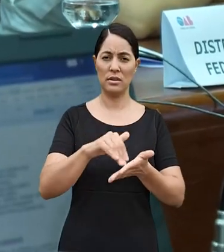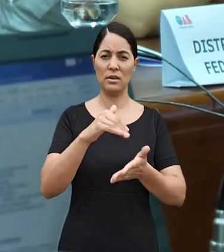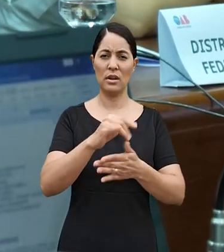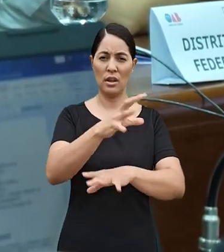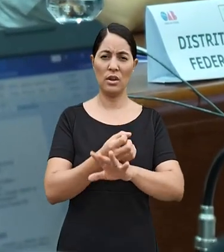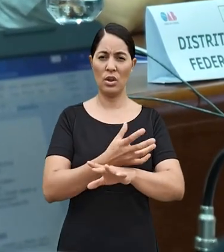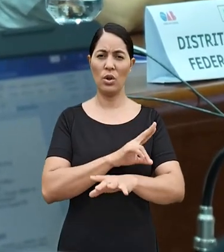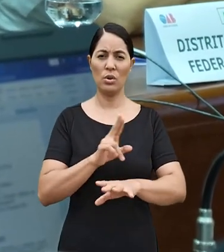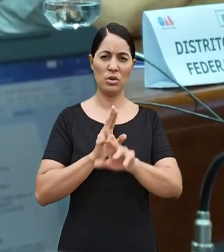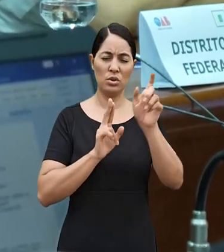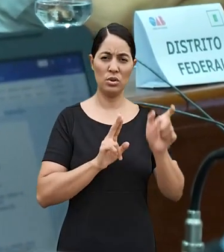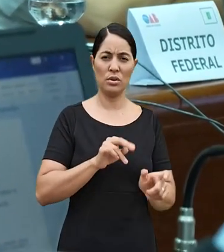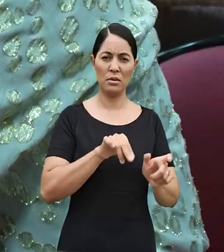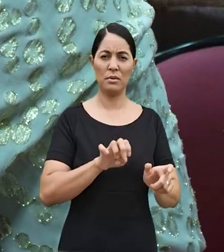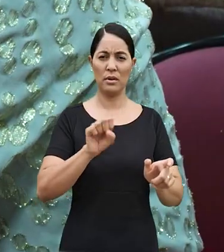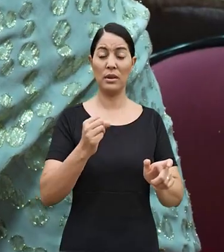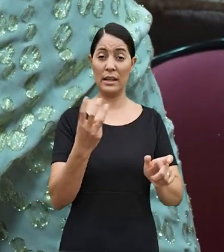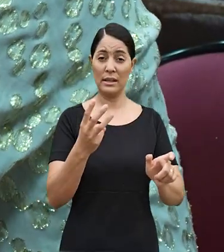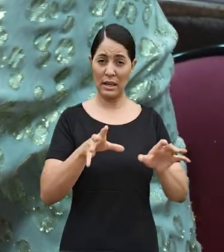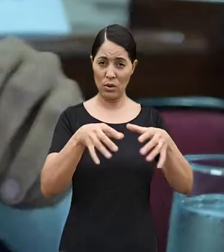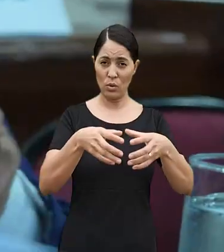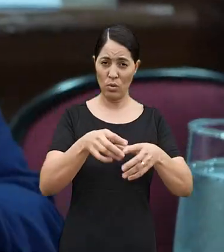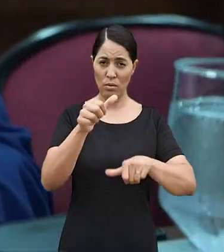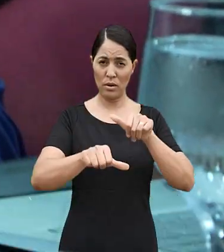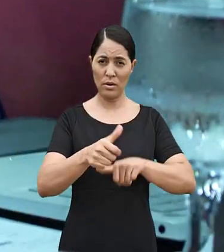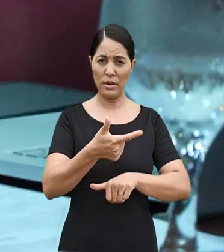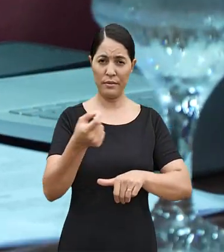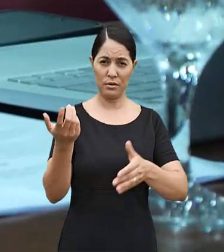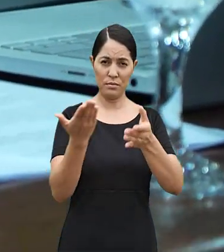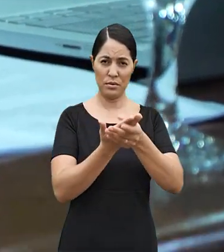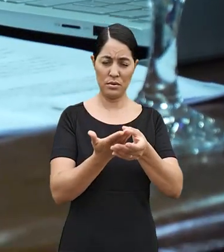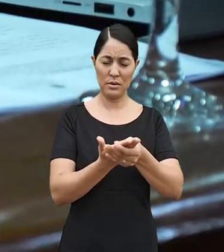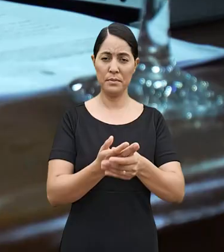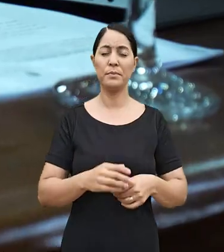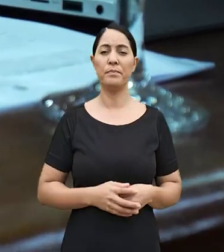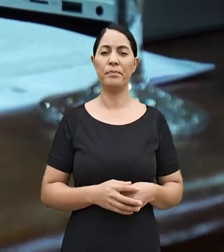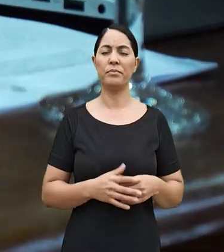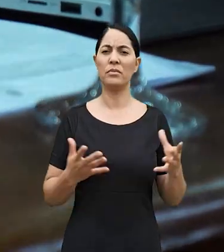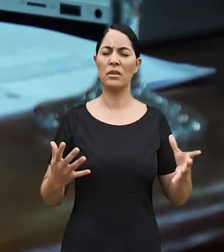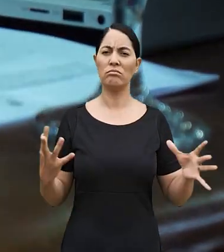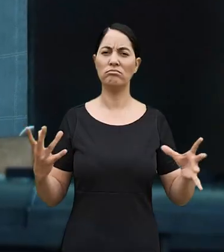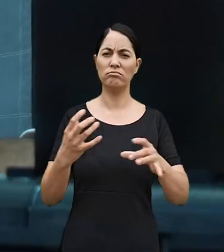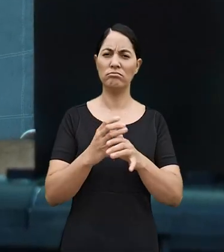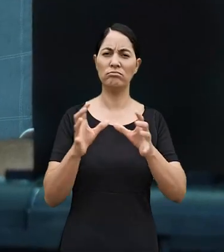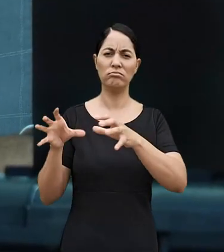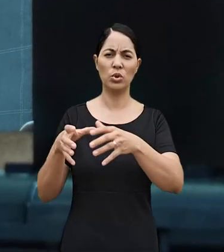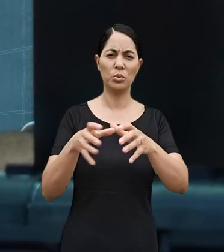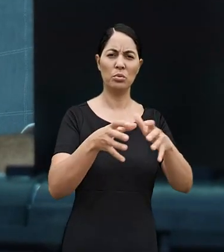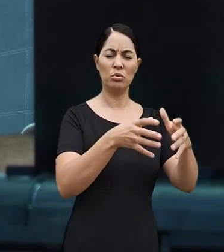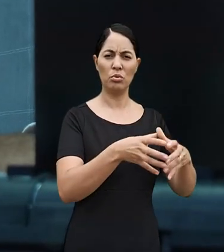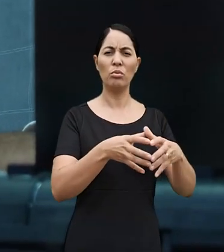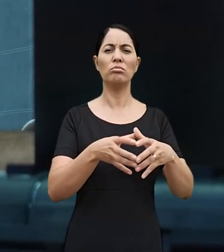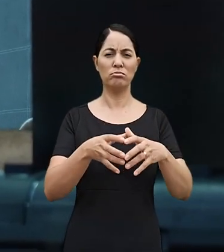do ouvidor-geral Marcos Vinícius Jardim, a terceira Câmara examinou 20 processos. As turmas e o órgão especial do